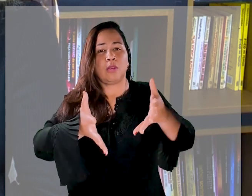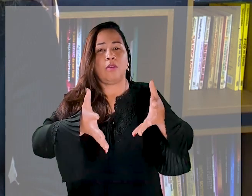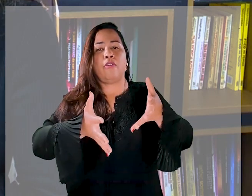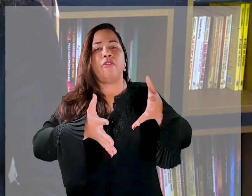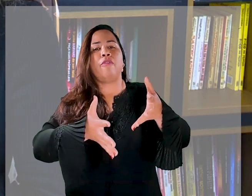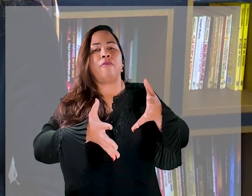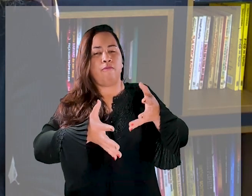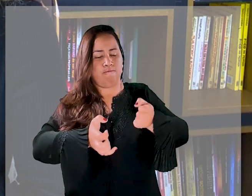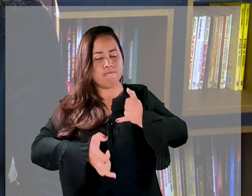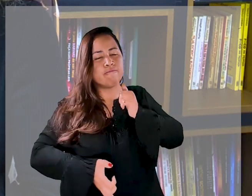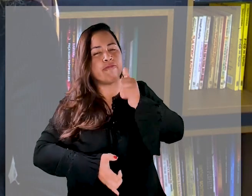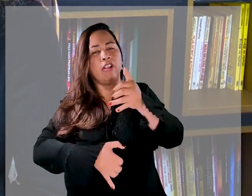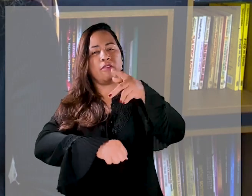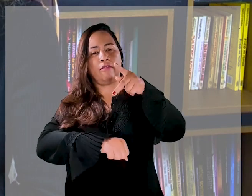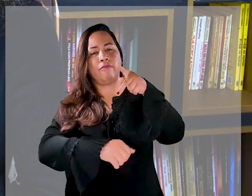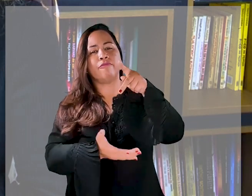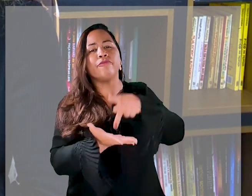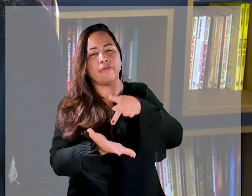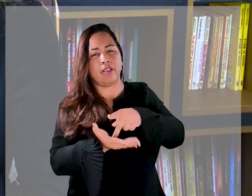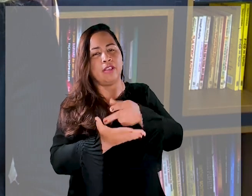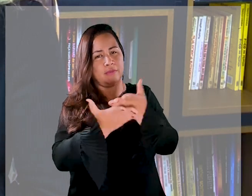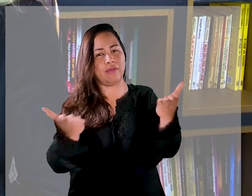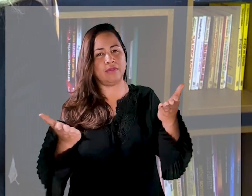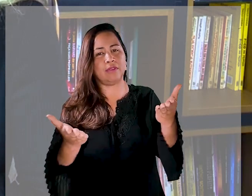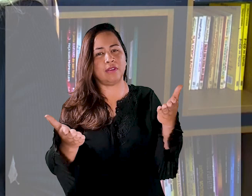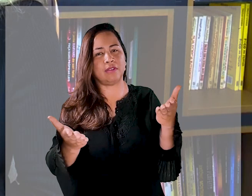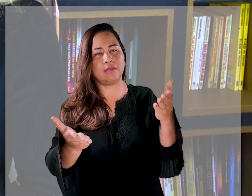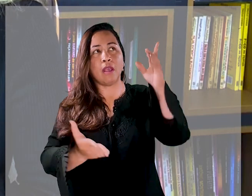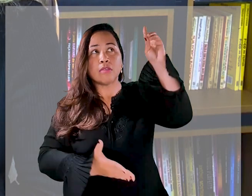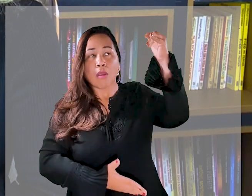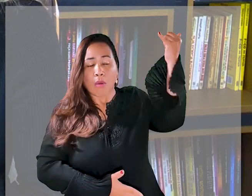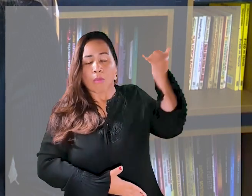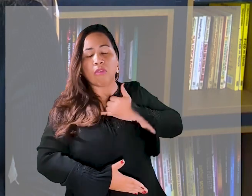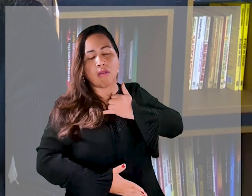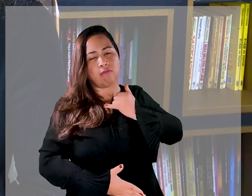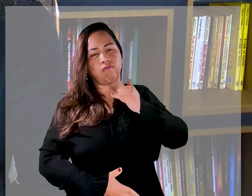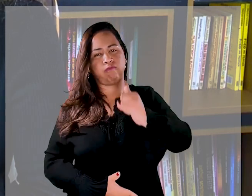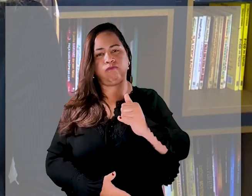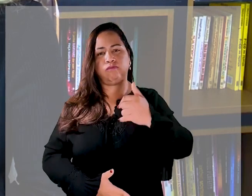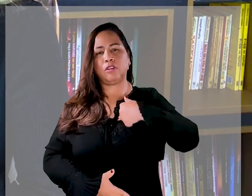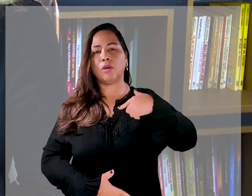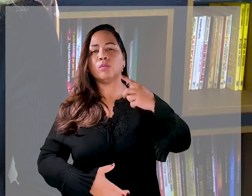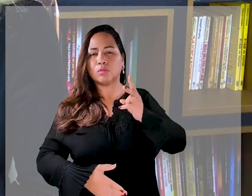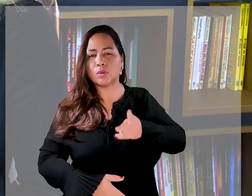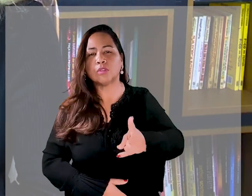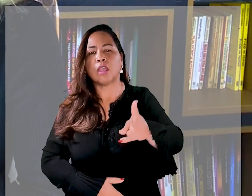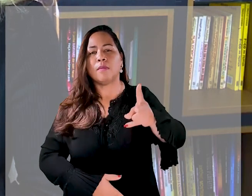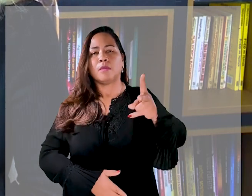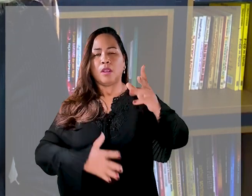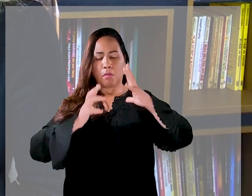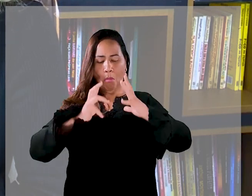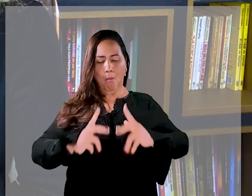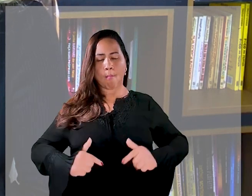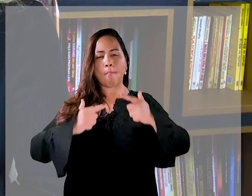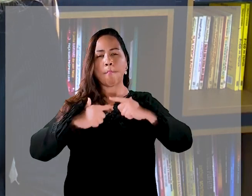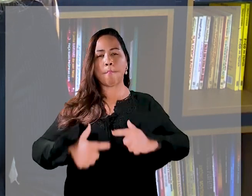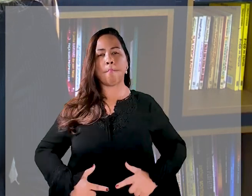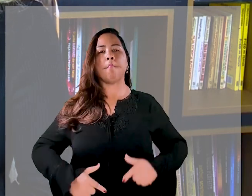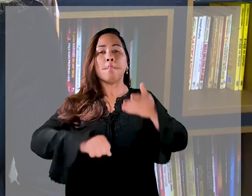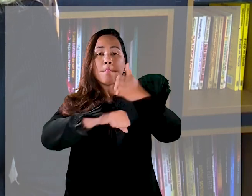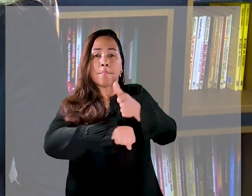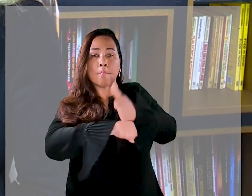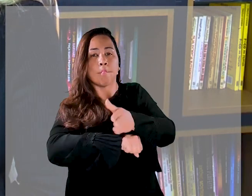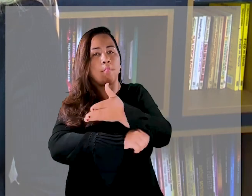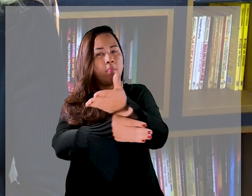da minha capacidade. É lindo, né? Mas a todo momento eu estou treinando. Mas a todo momento eu estou treinando você. Às